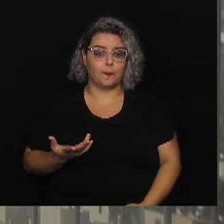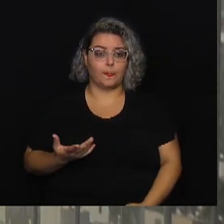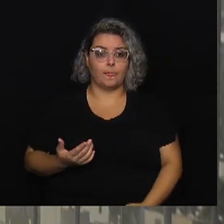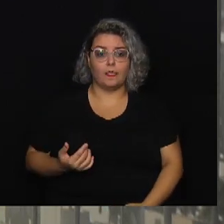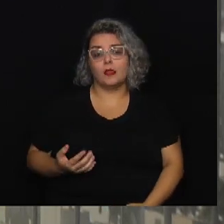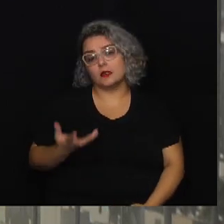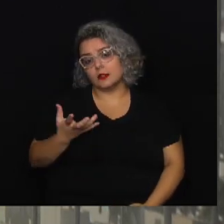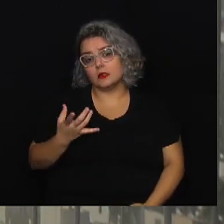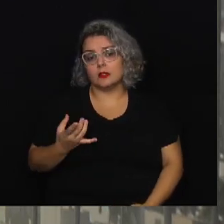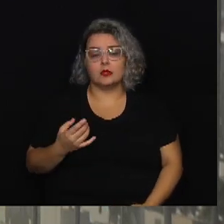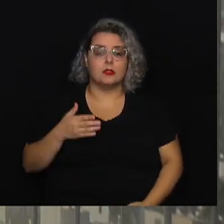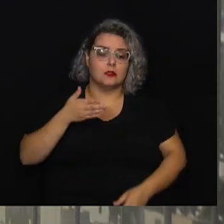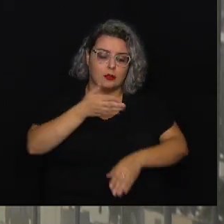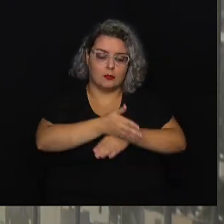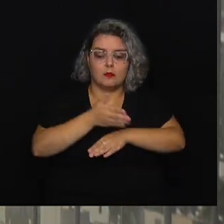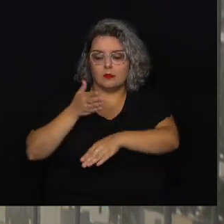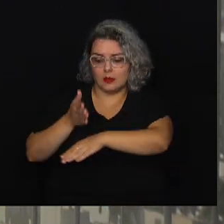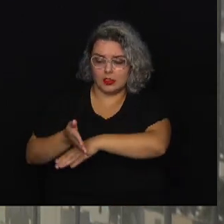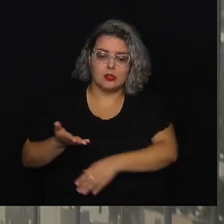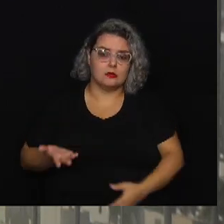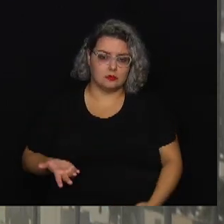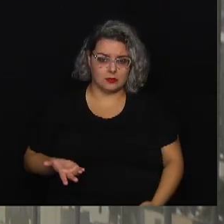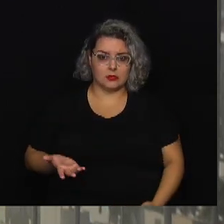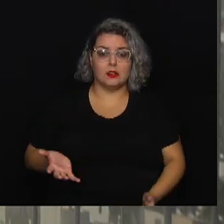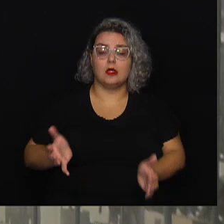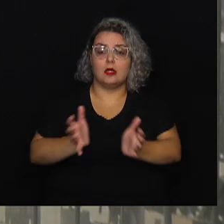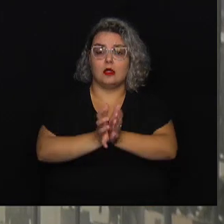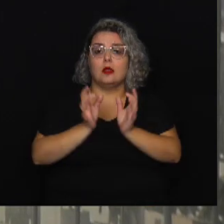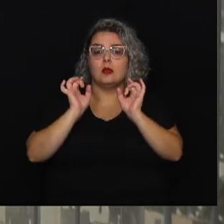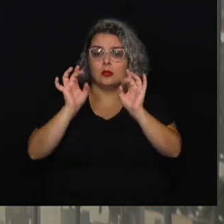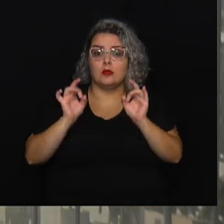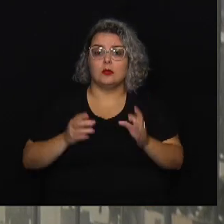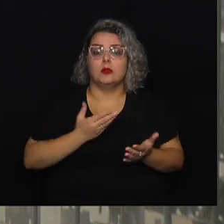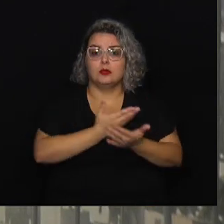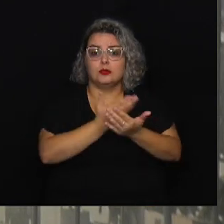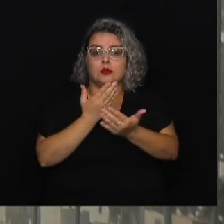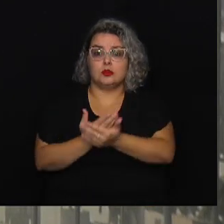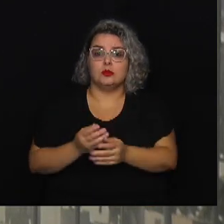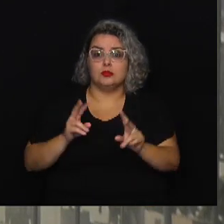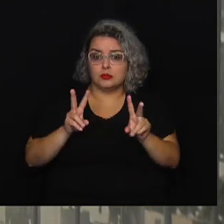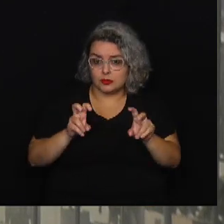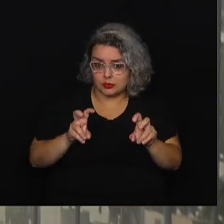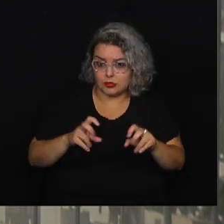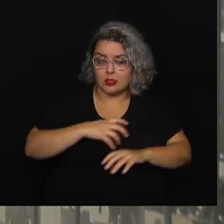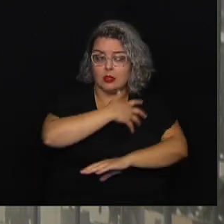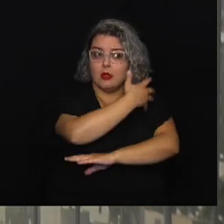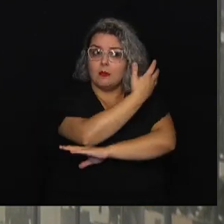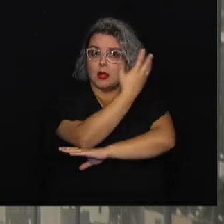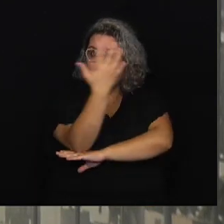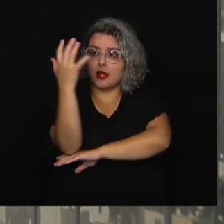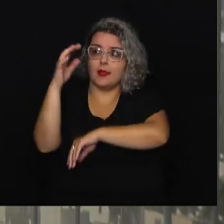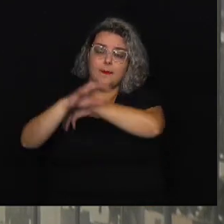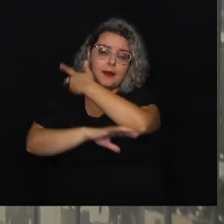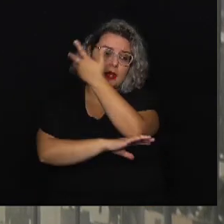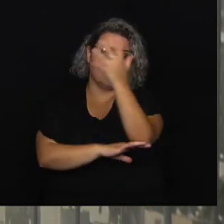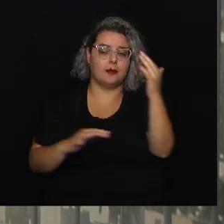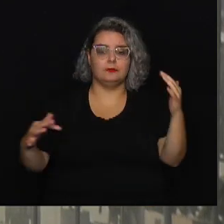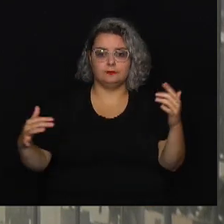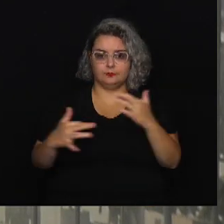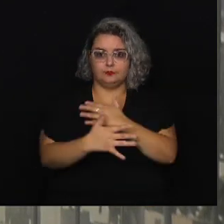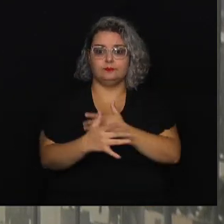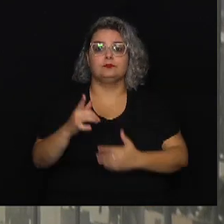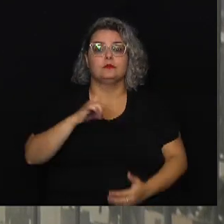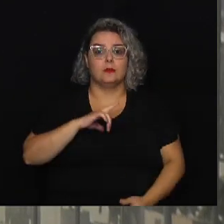demonstraram interesse em participar. A Comissão Especial de Estudos sobre a Arborização Urbana de Campinas terá